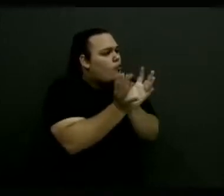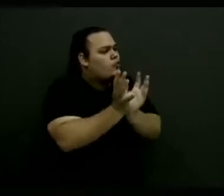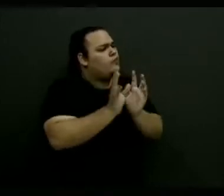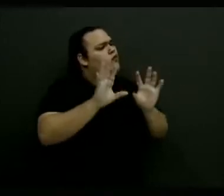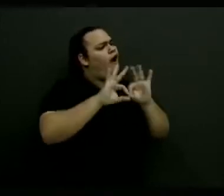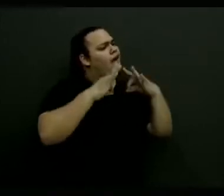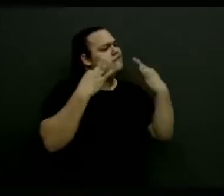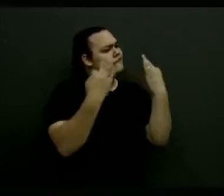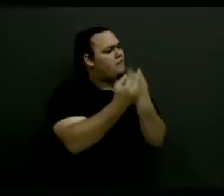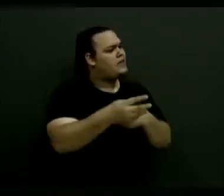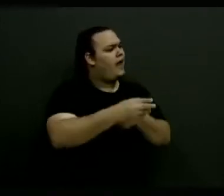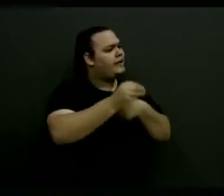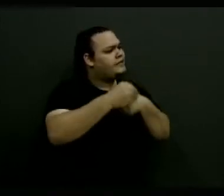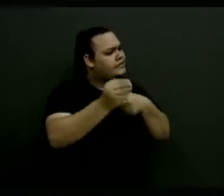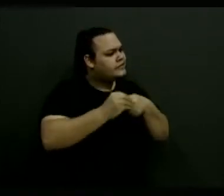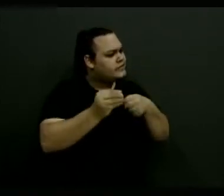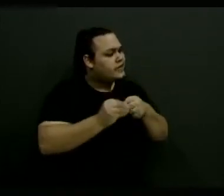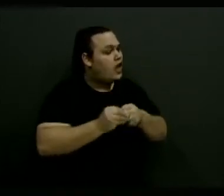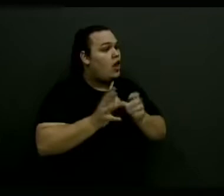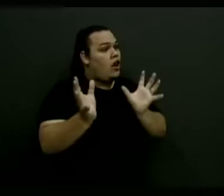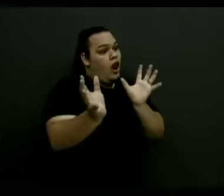E nas células as pessoas se reúnem.